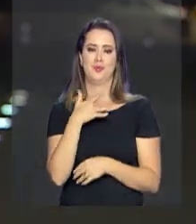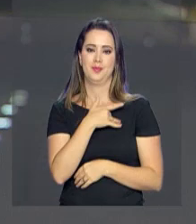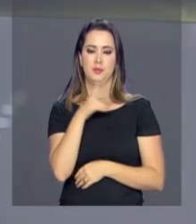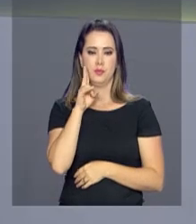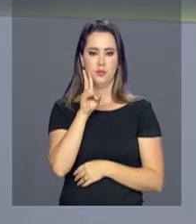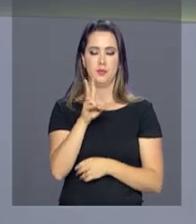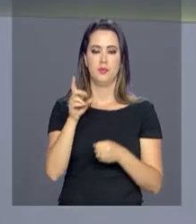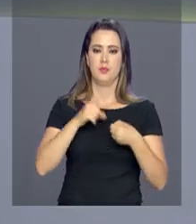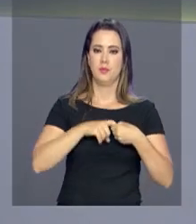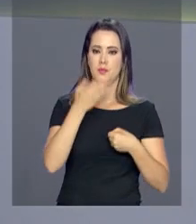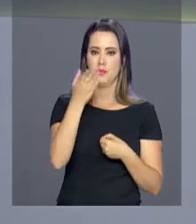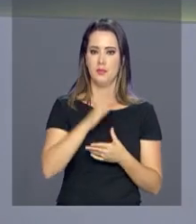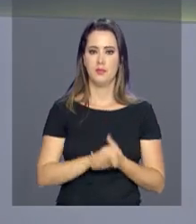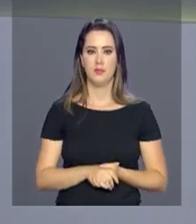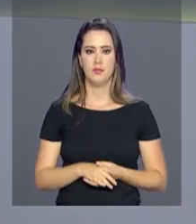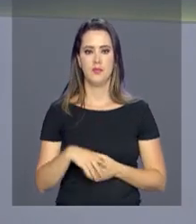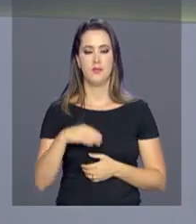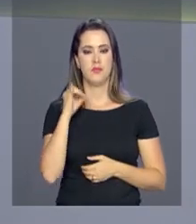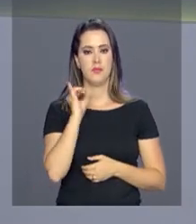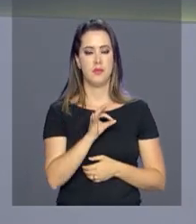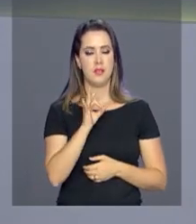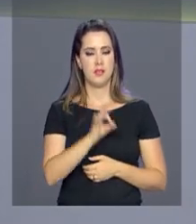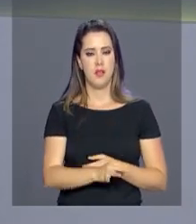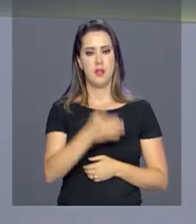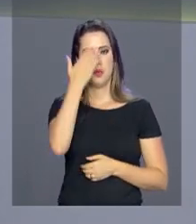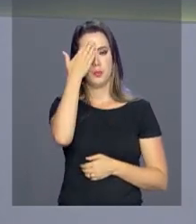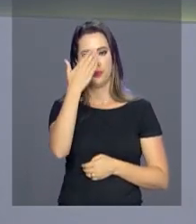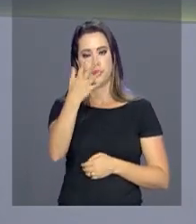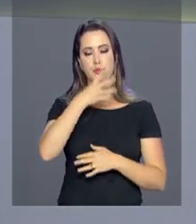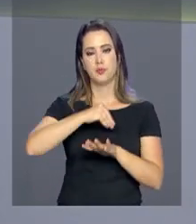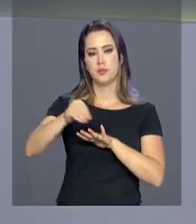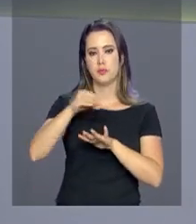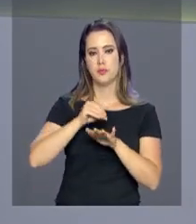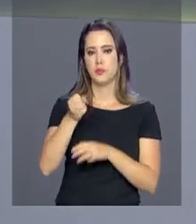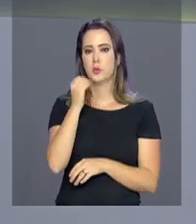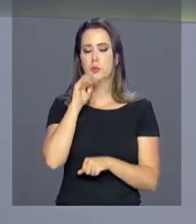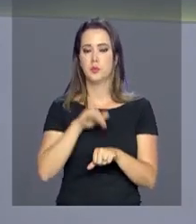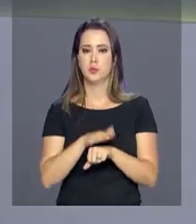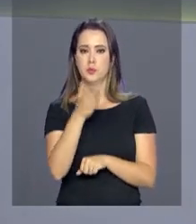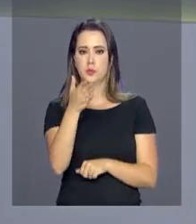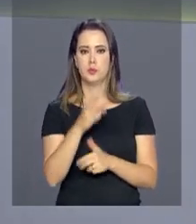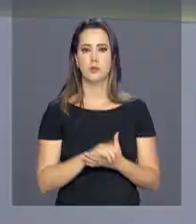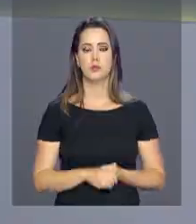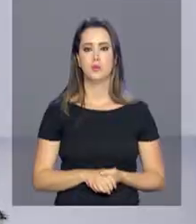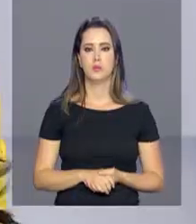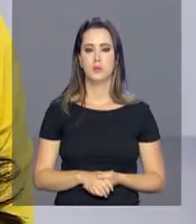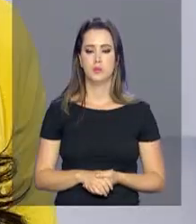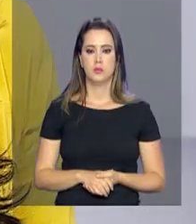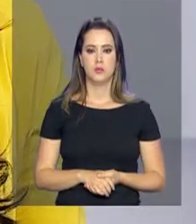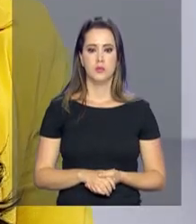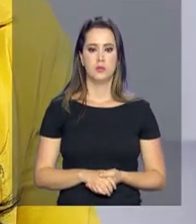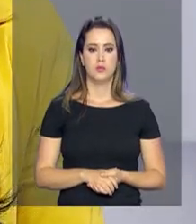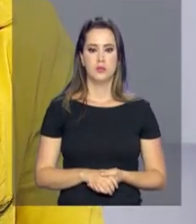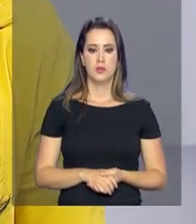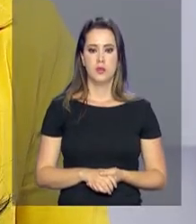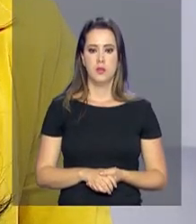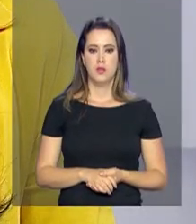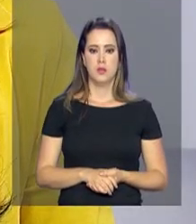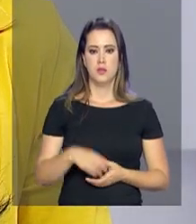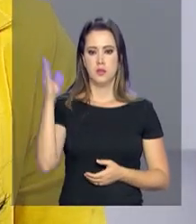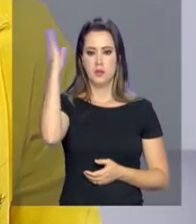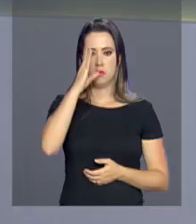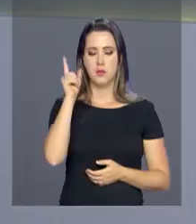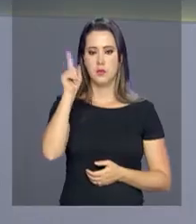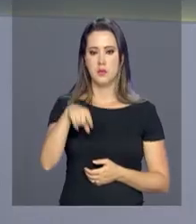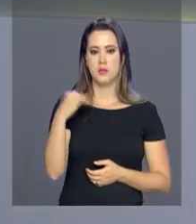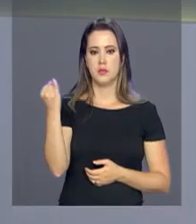voto com você e alessandro muito obrigada palavras pelas informações uma boa noite pra você o brasil